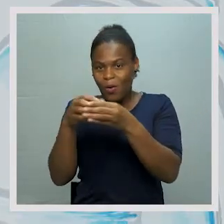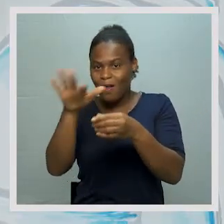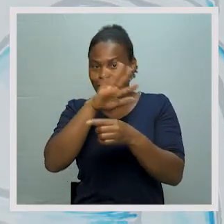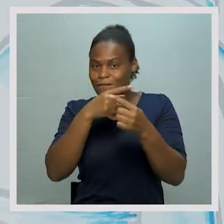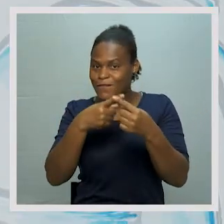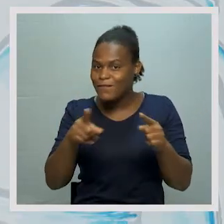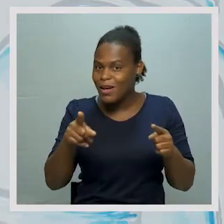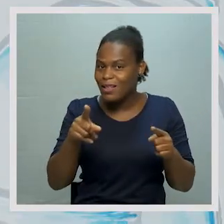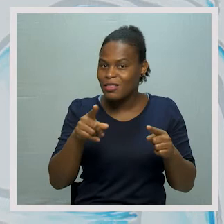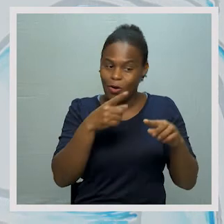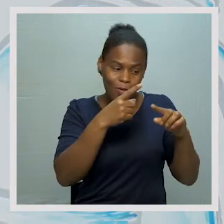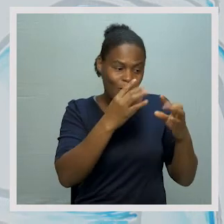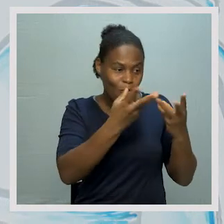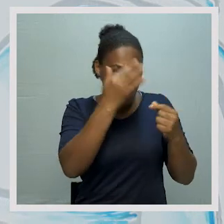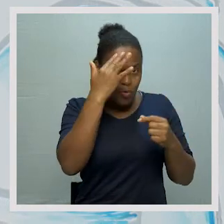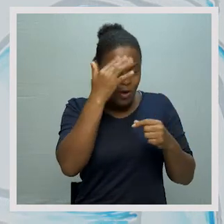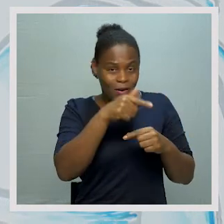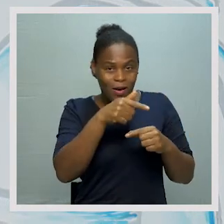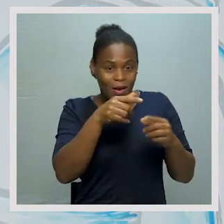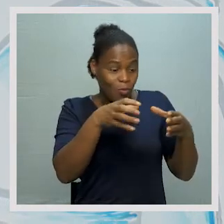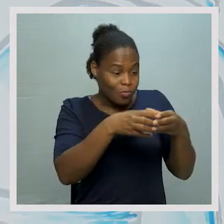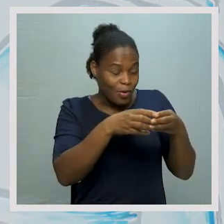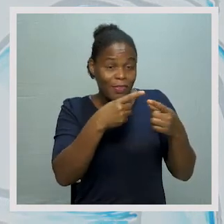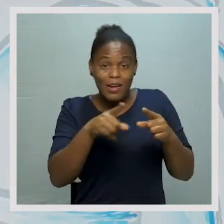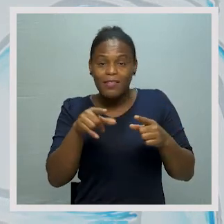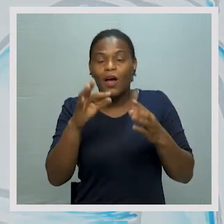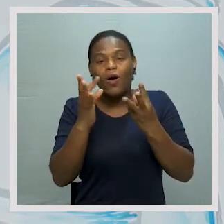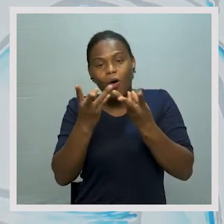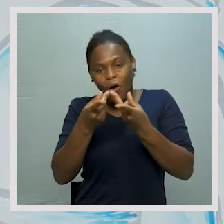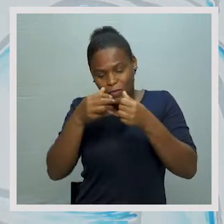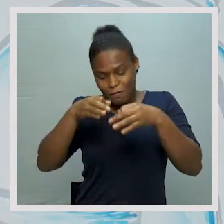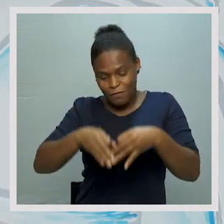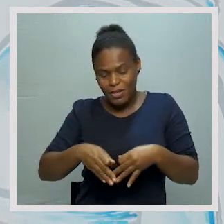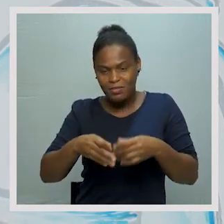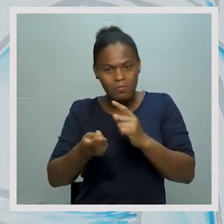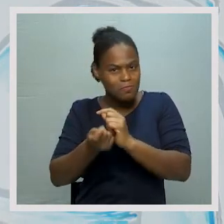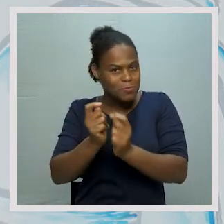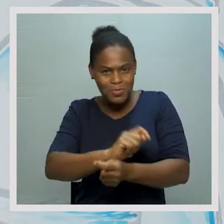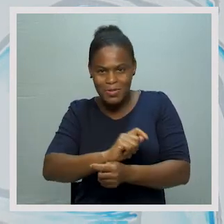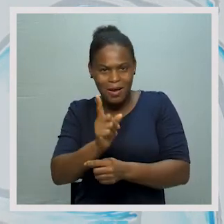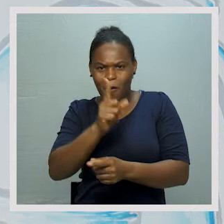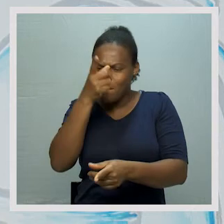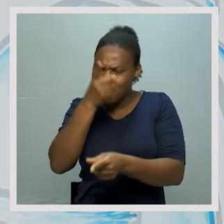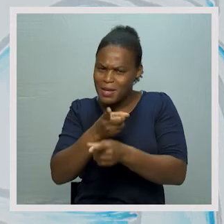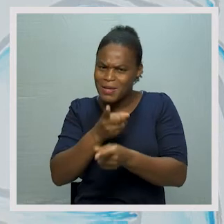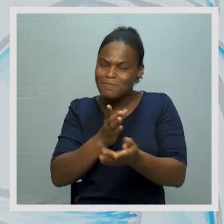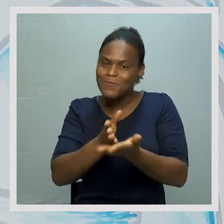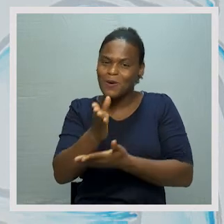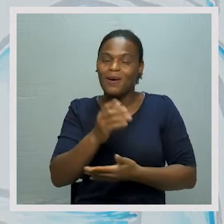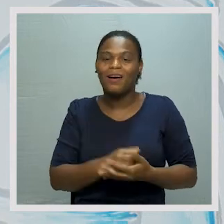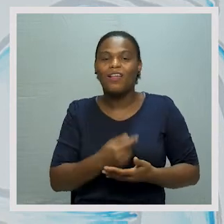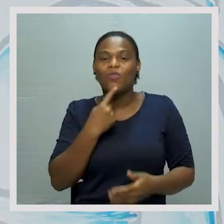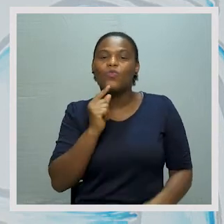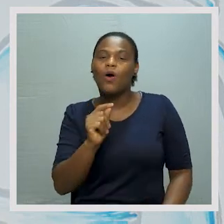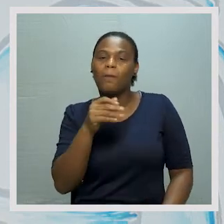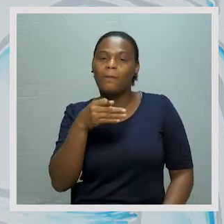diferente os fatores, o que é que acontece? O resultado não se altera. Esta é a